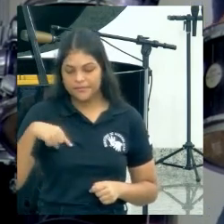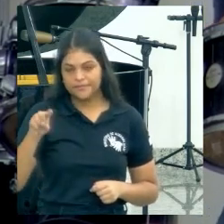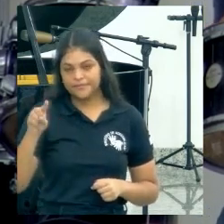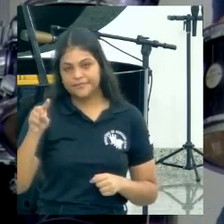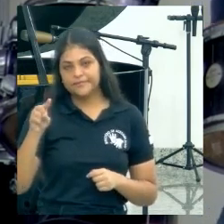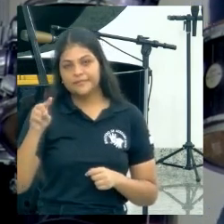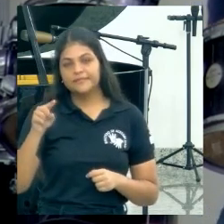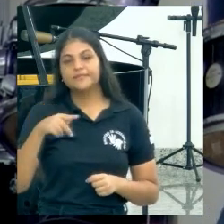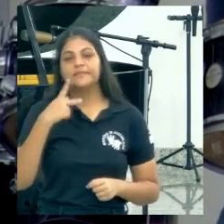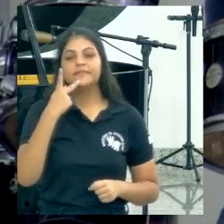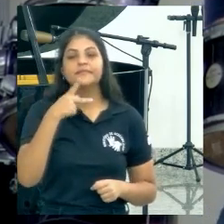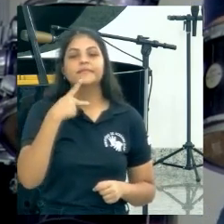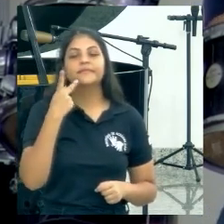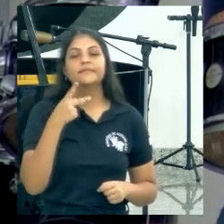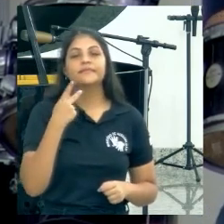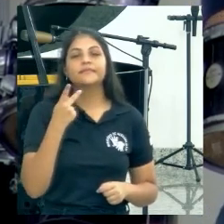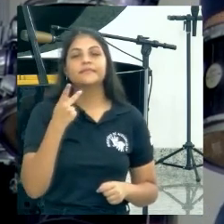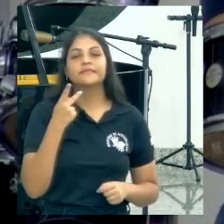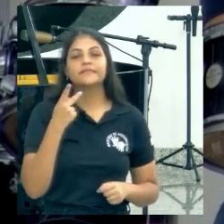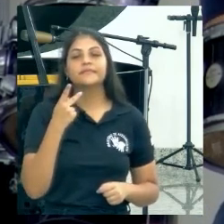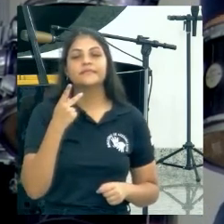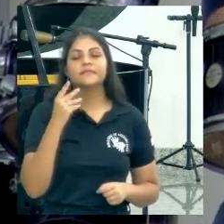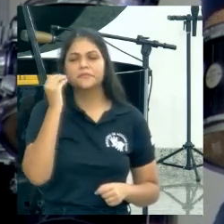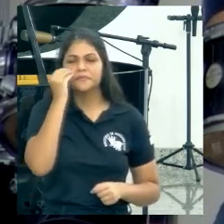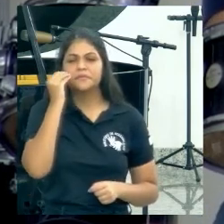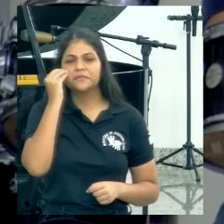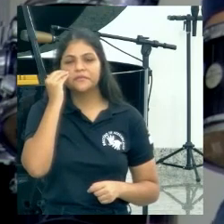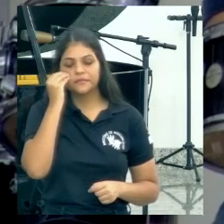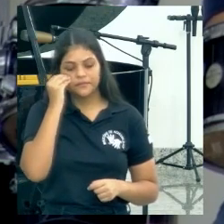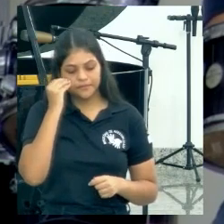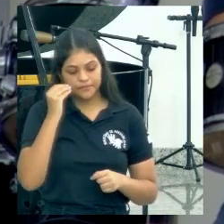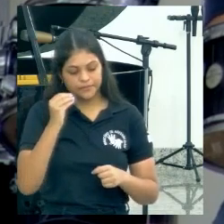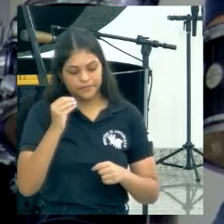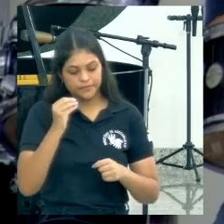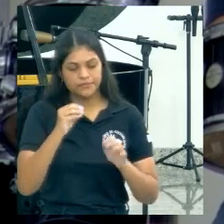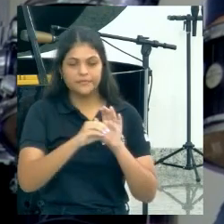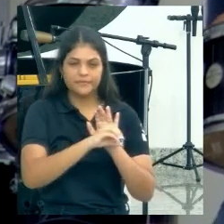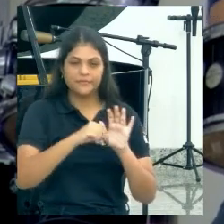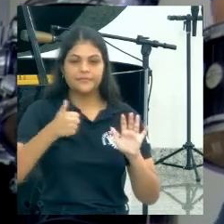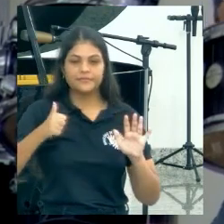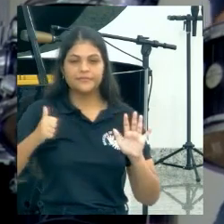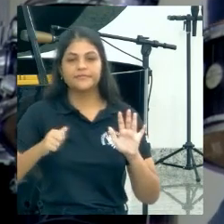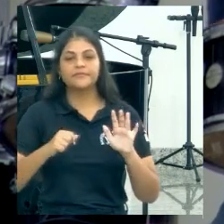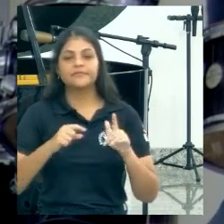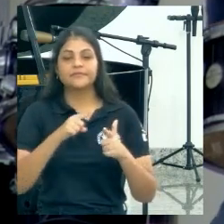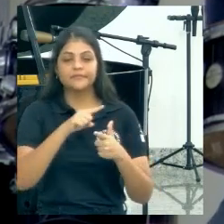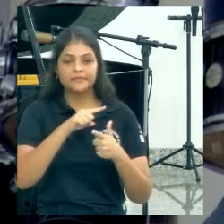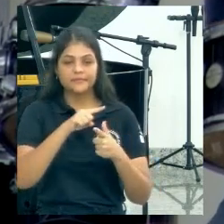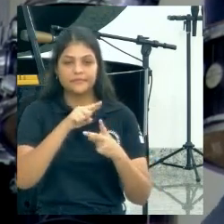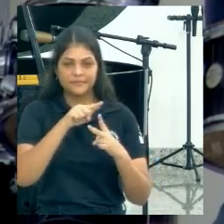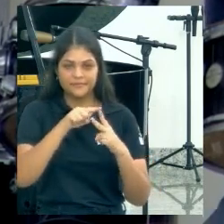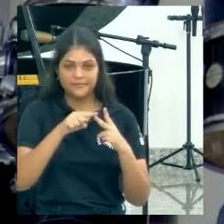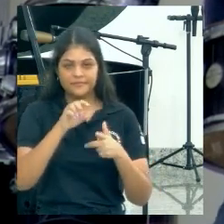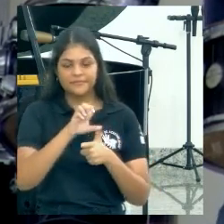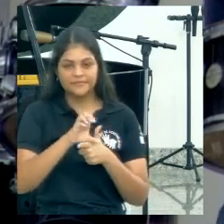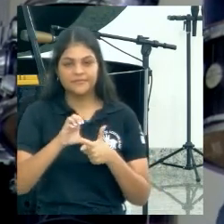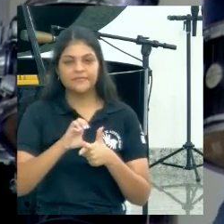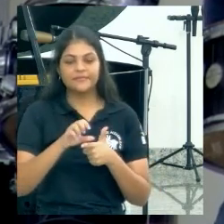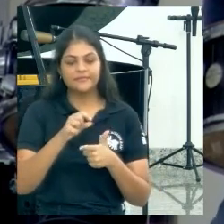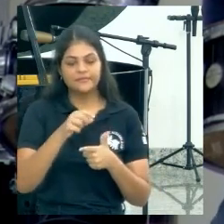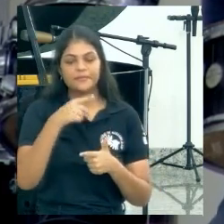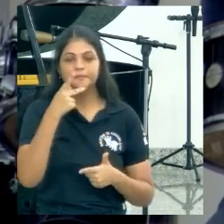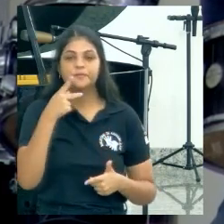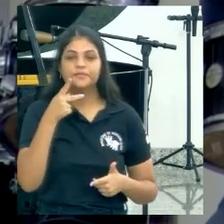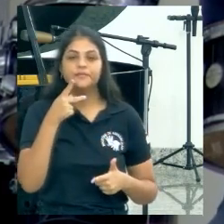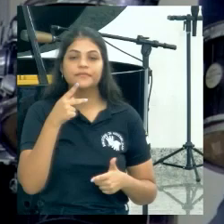dizer algo também bem interessante. No capítulo 11 da segunda carta, tem uma frase que ele usa que diz assim,